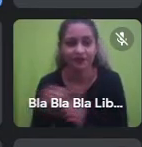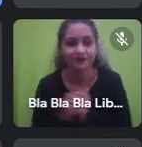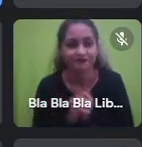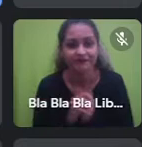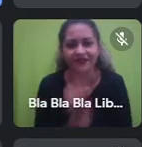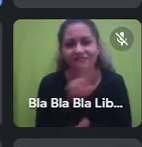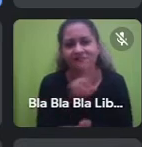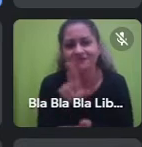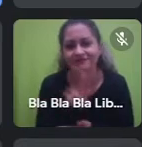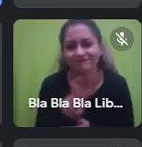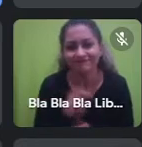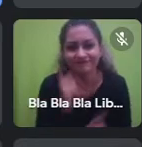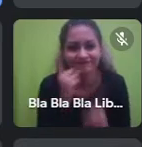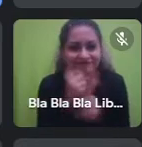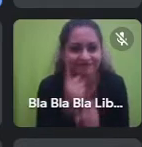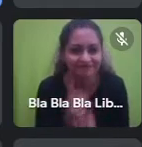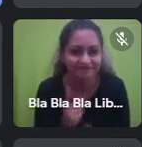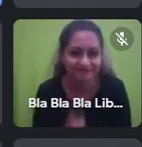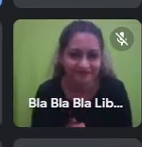né?